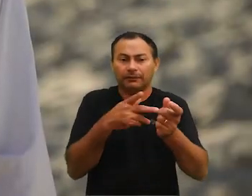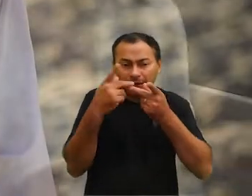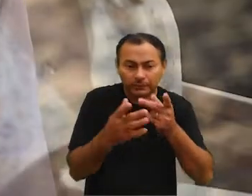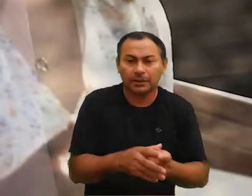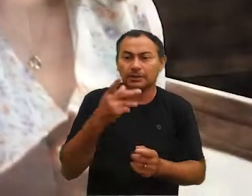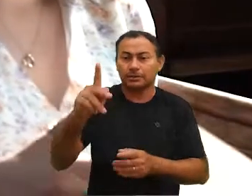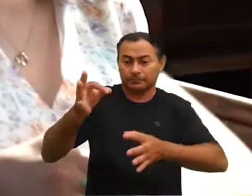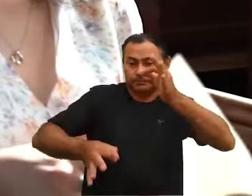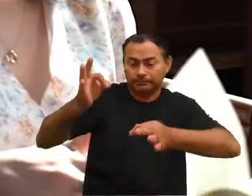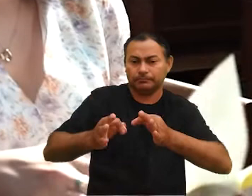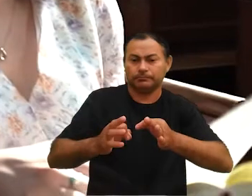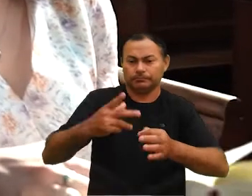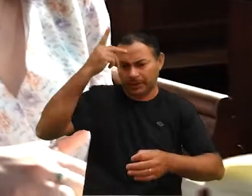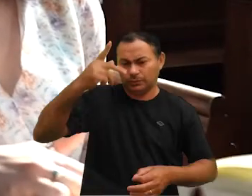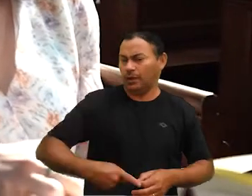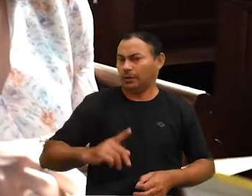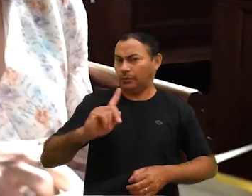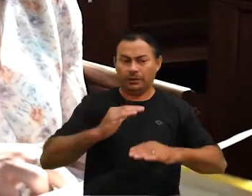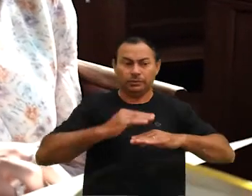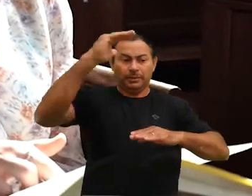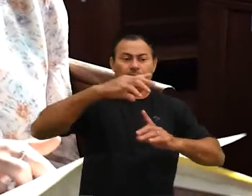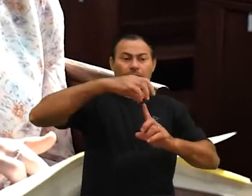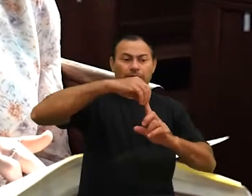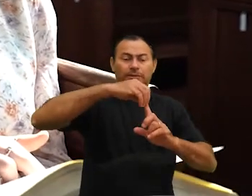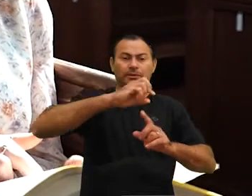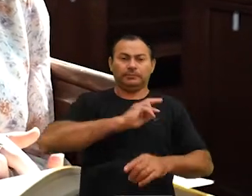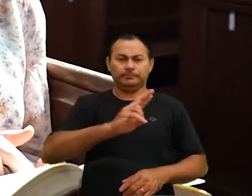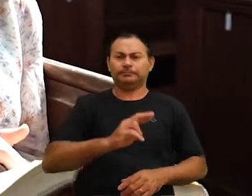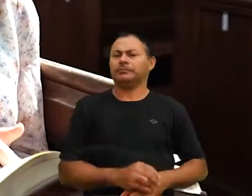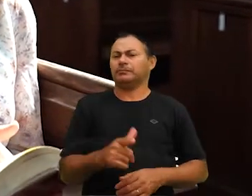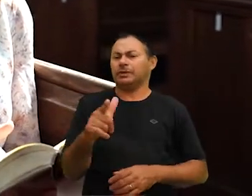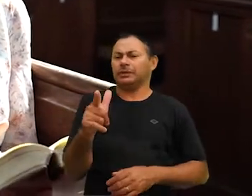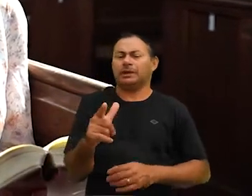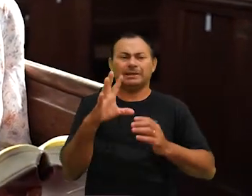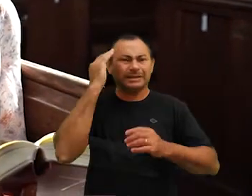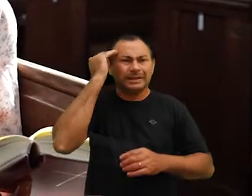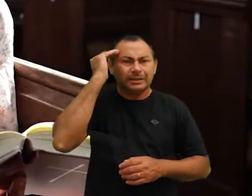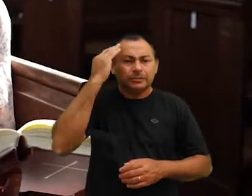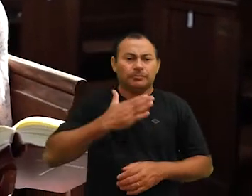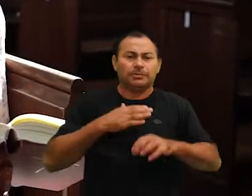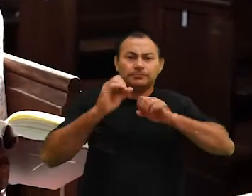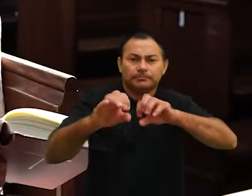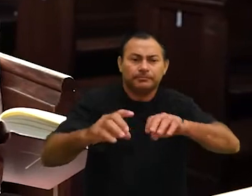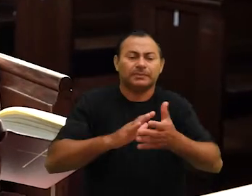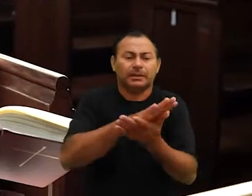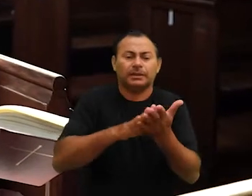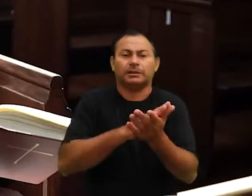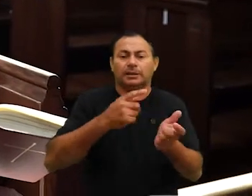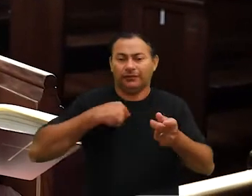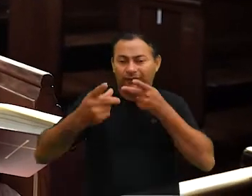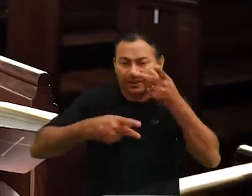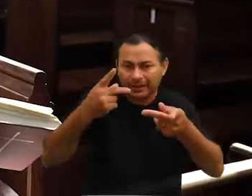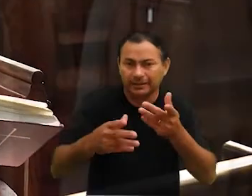dizendo: se a sua justiça pessoal não for superior à dos líderes religiosos, você não terá compreendido o meu ensino nem nada do